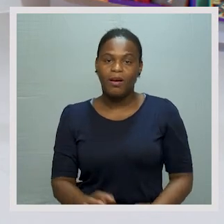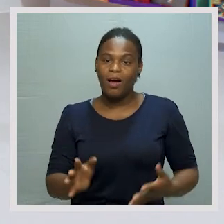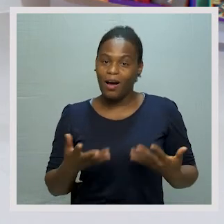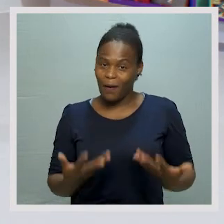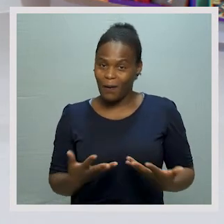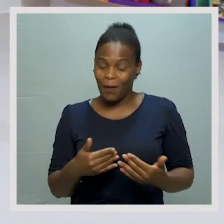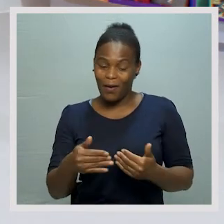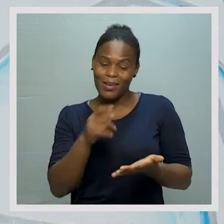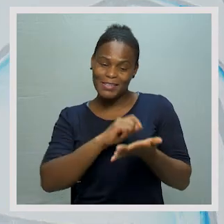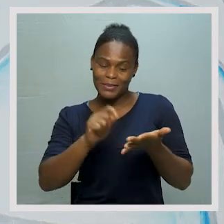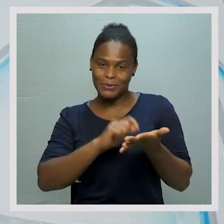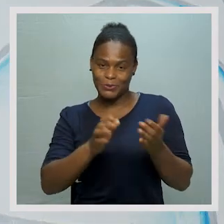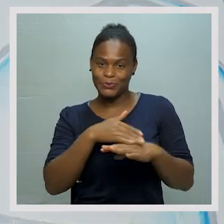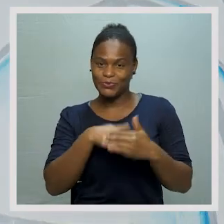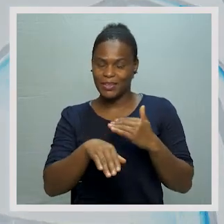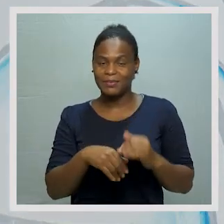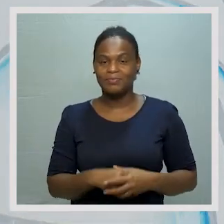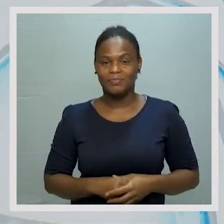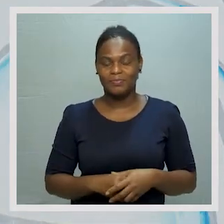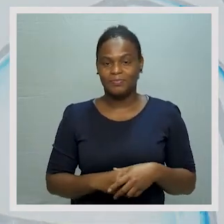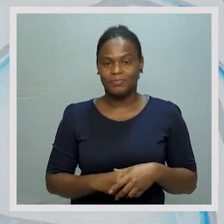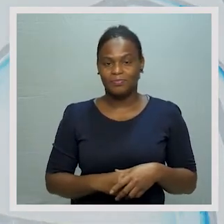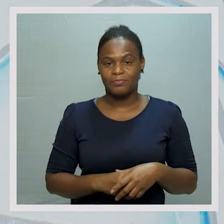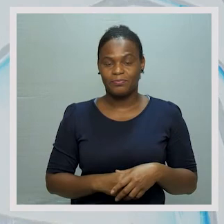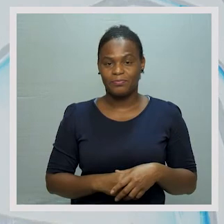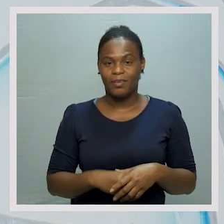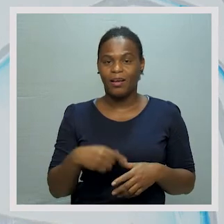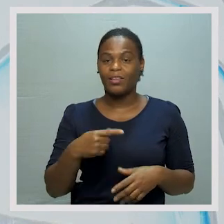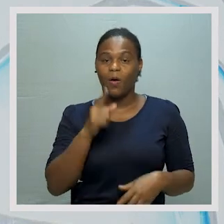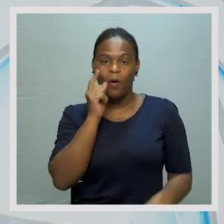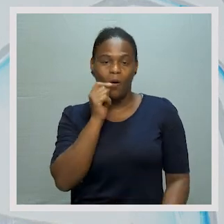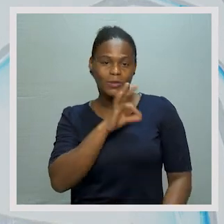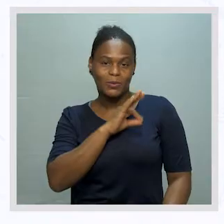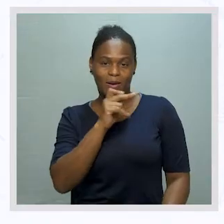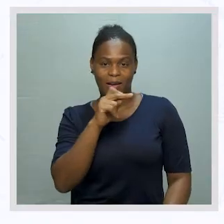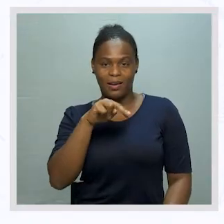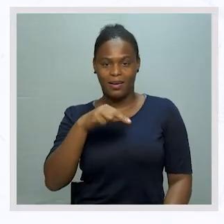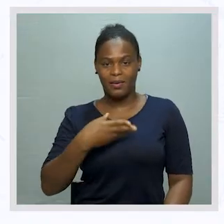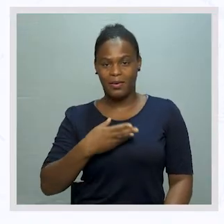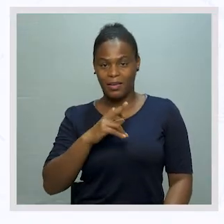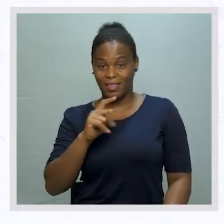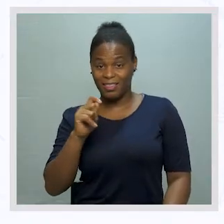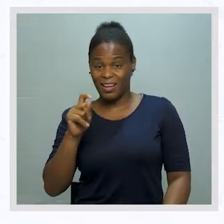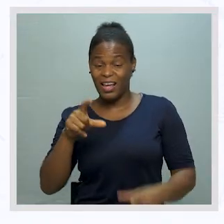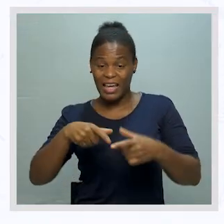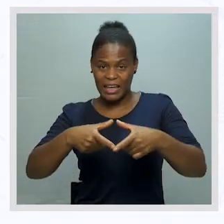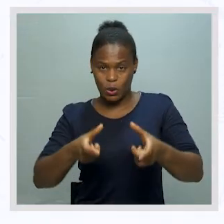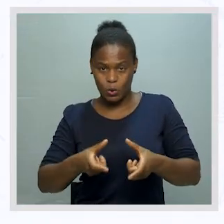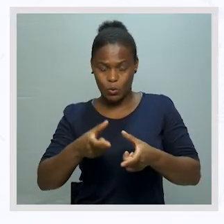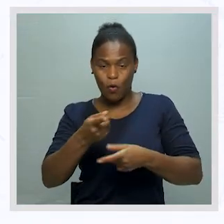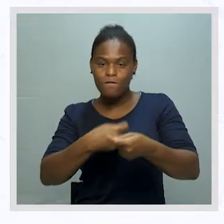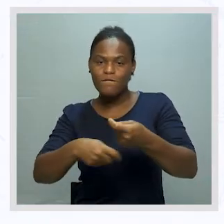Então, vamos a um exercício. Temos: o senhor André vendeu 7 queijos